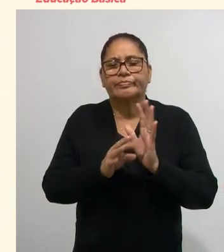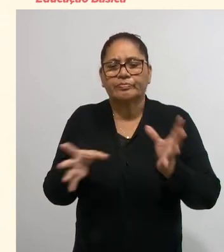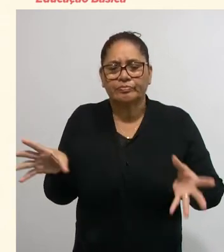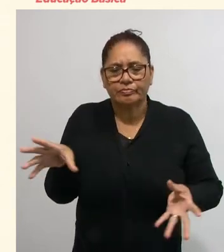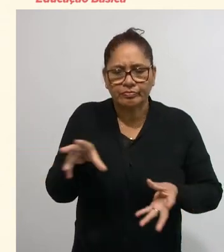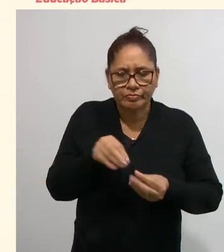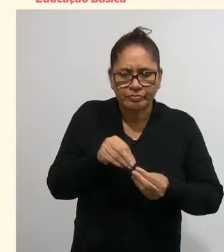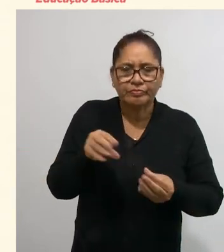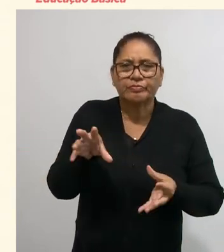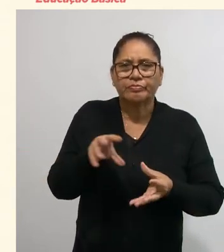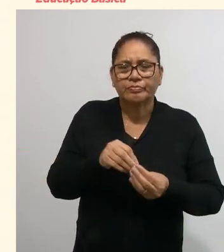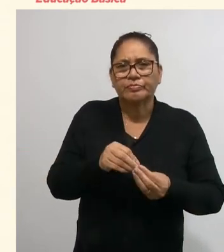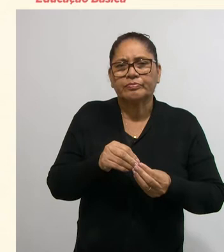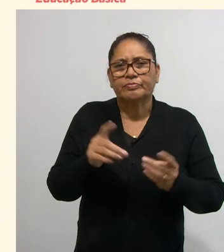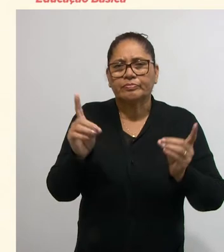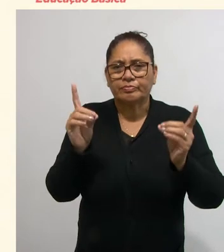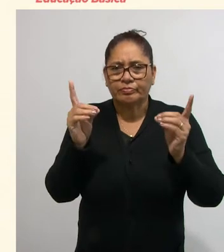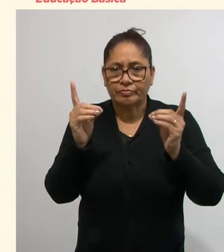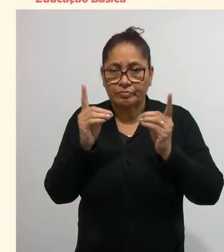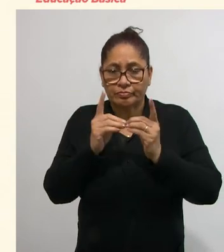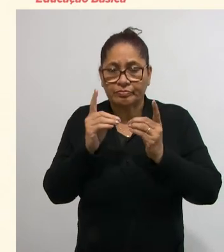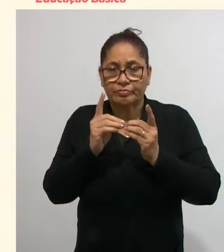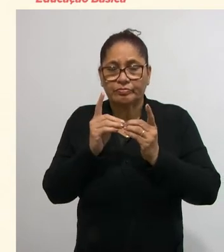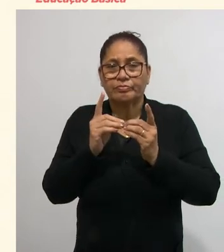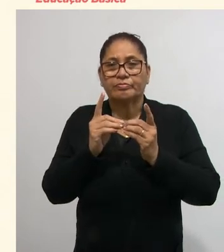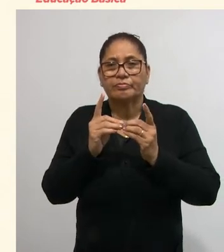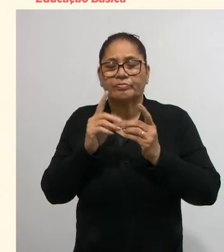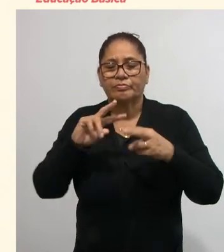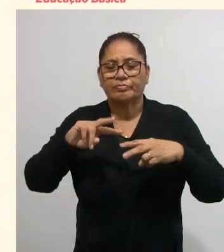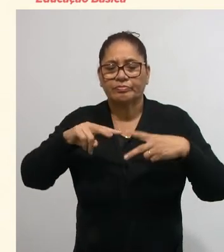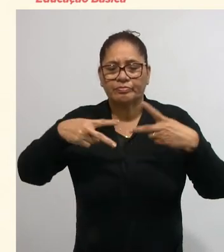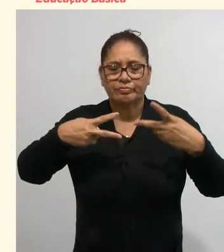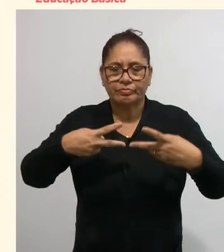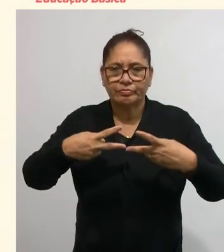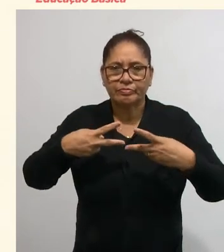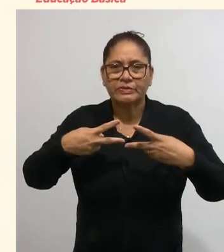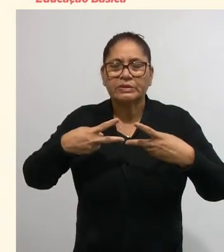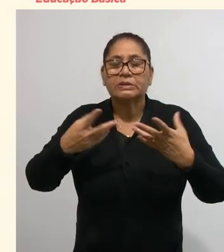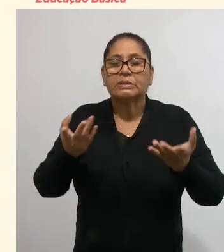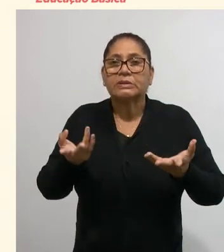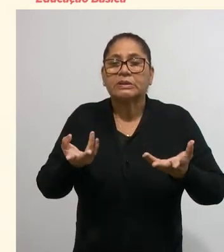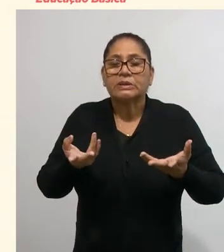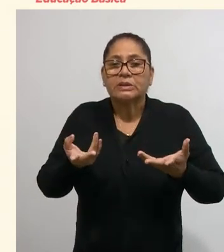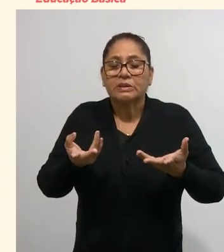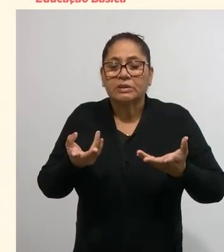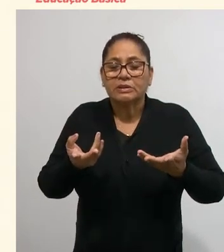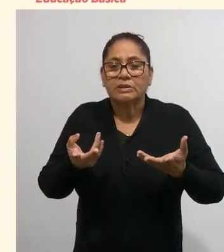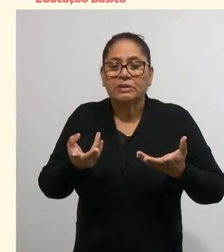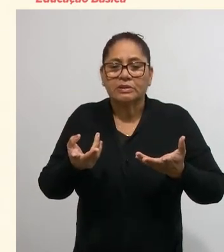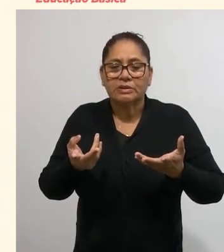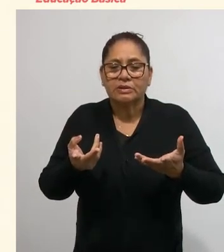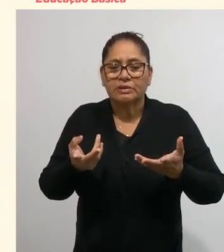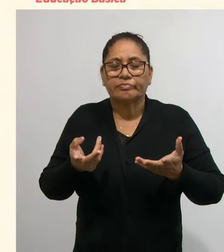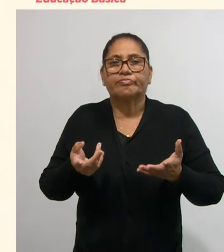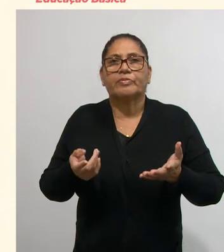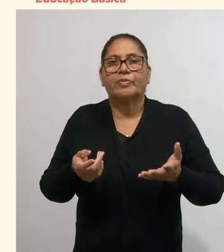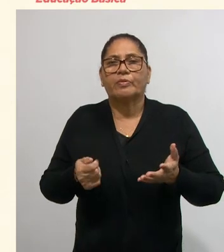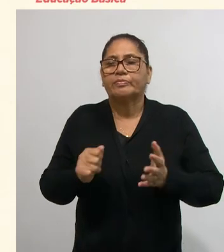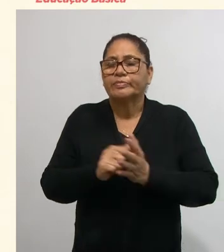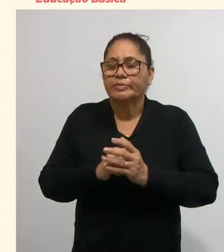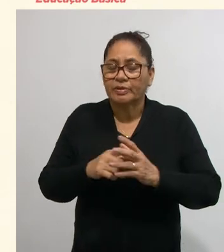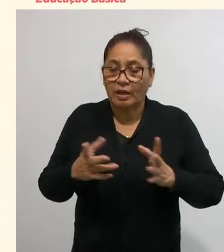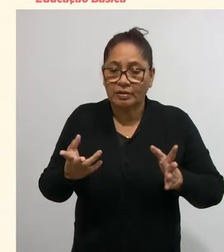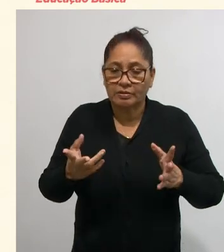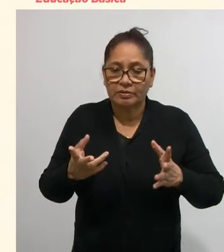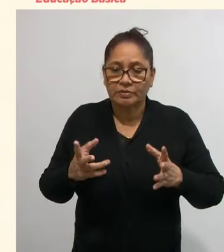a com materiais didáticos e links né disponibilizados no próprio ambiente